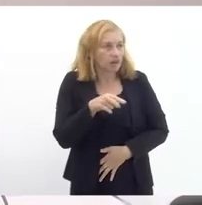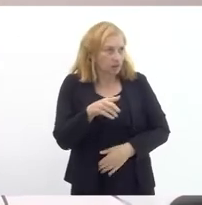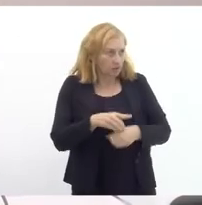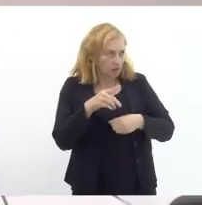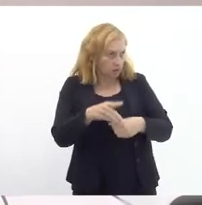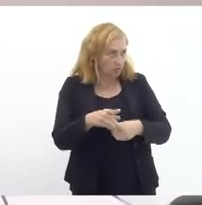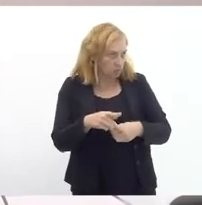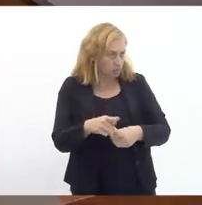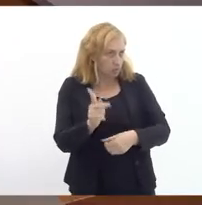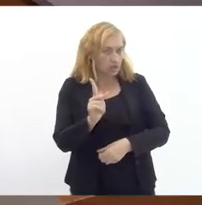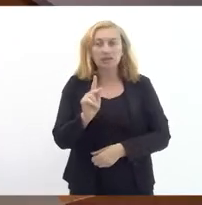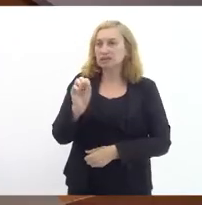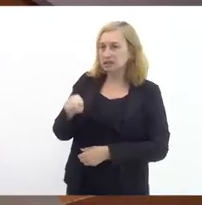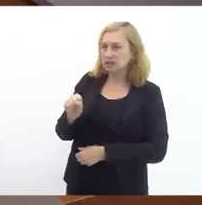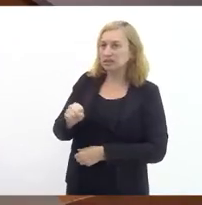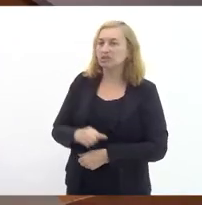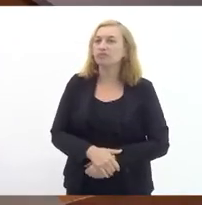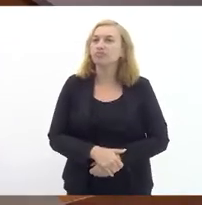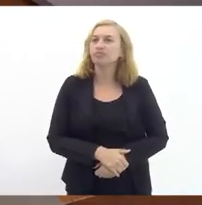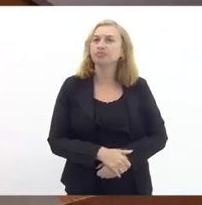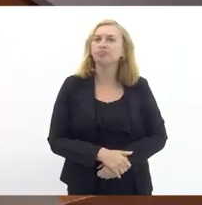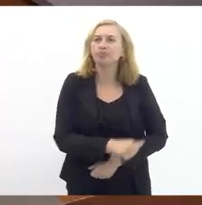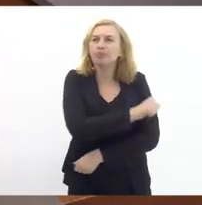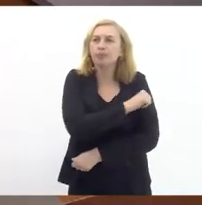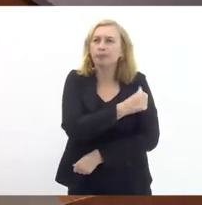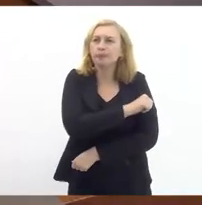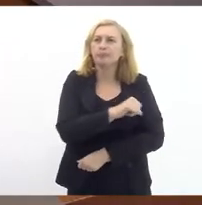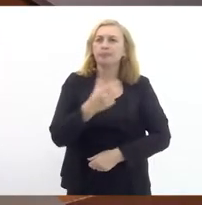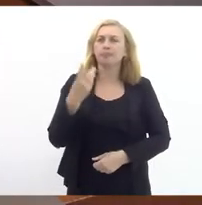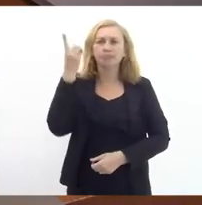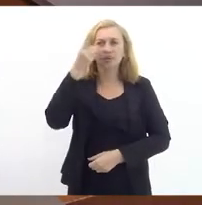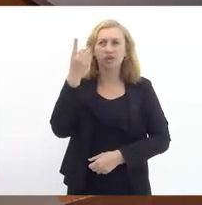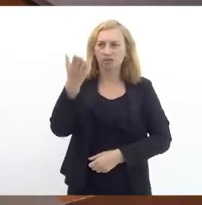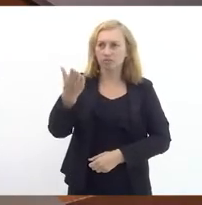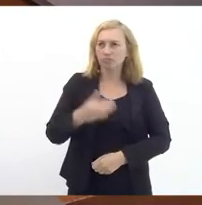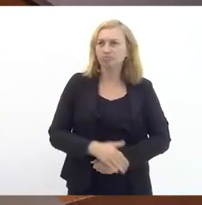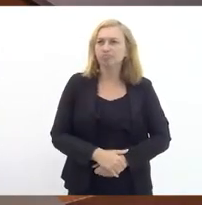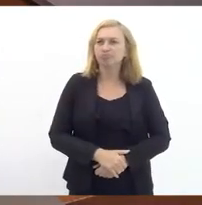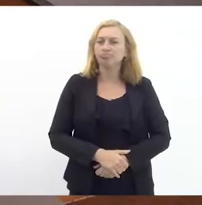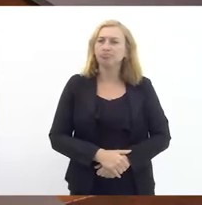Concluiu? Sim. Passar para a enfermeira, deputada Rejane, perdão.